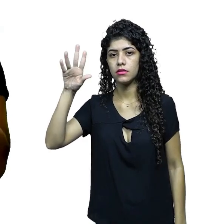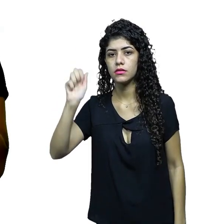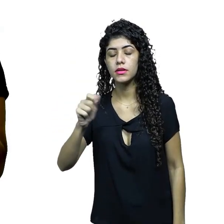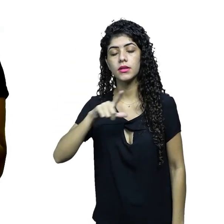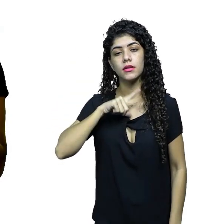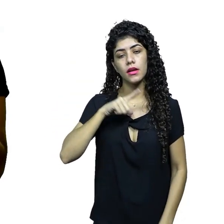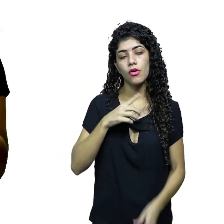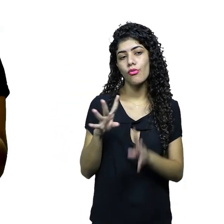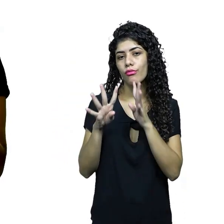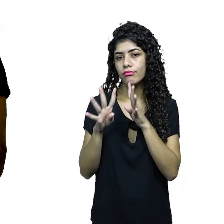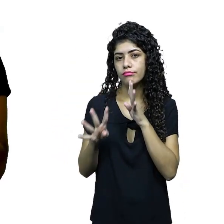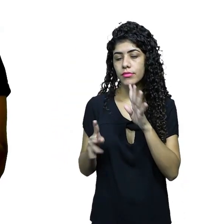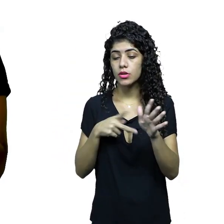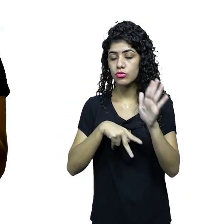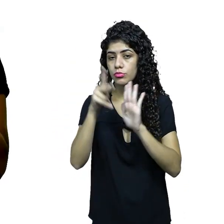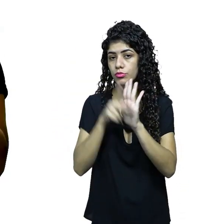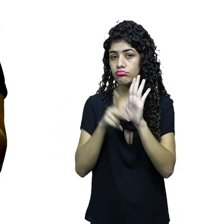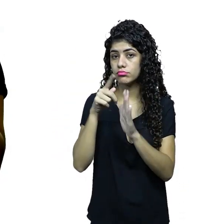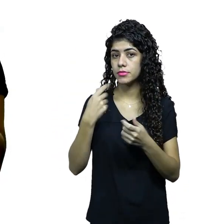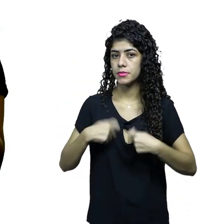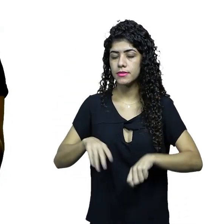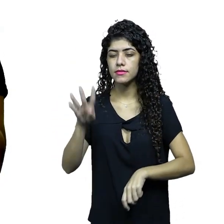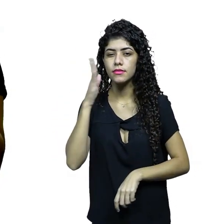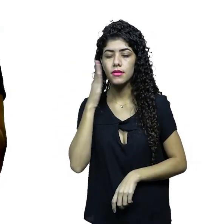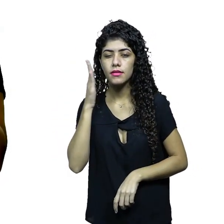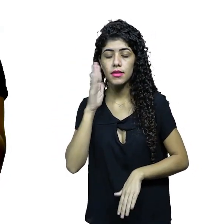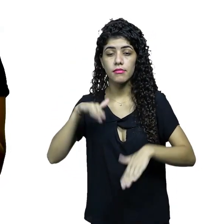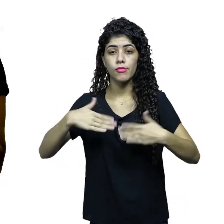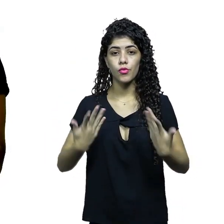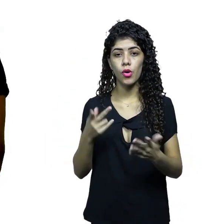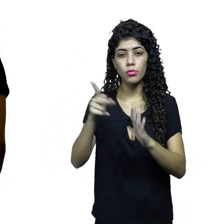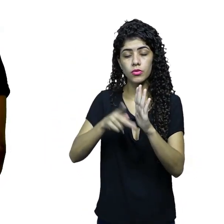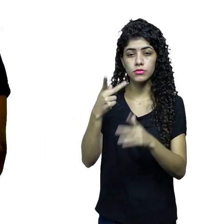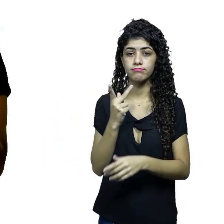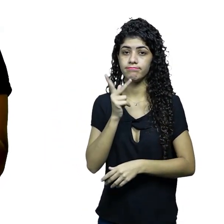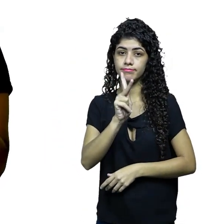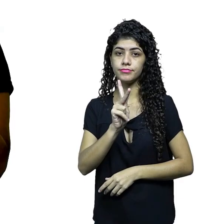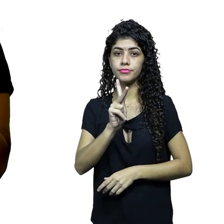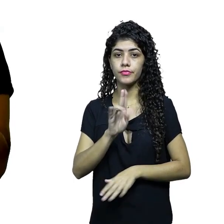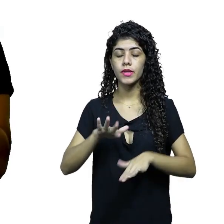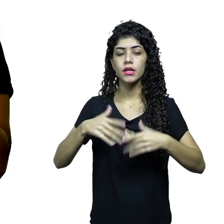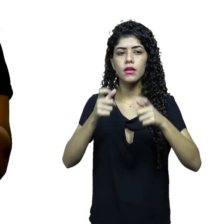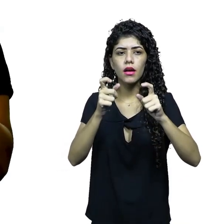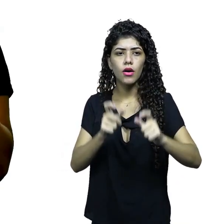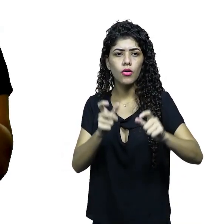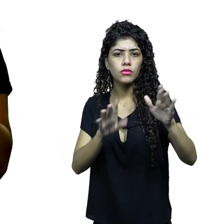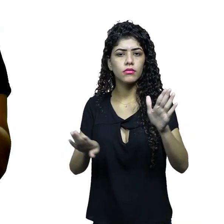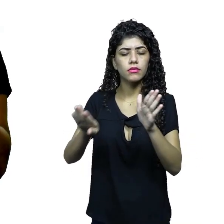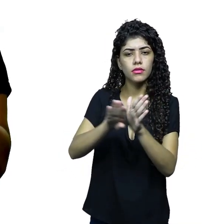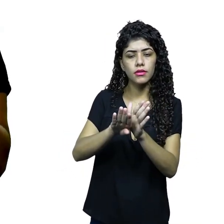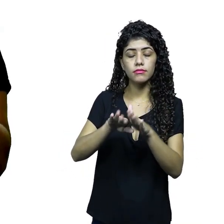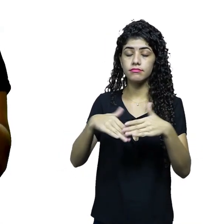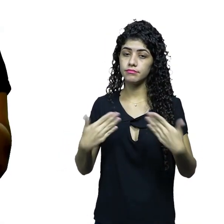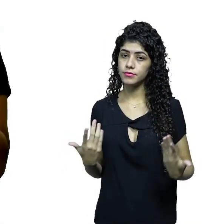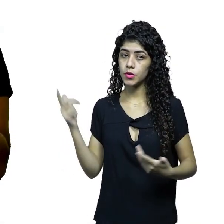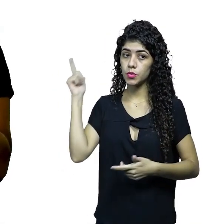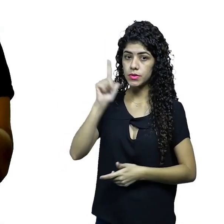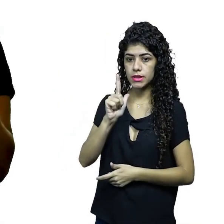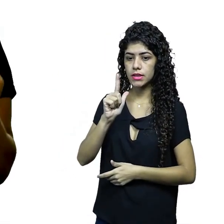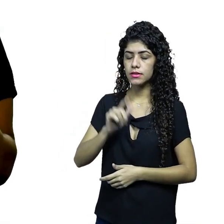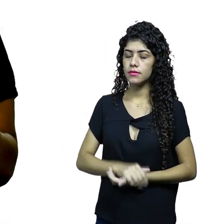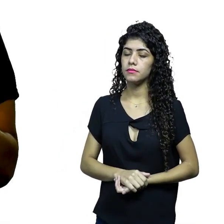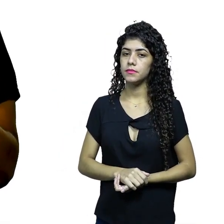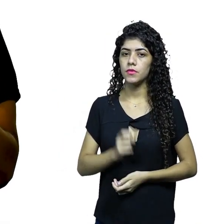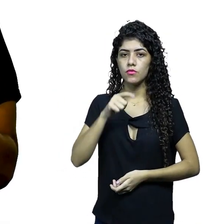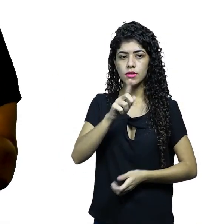tenha conhecimento do seu projeto, você precisa entender que projeto é esse seu e aonde ele vai chegar. É óbvio,